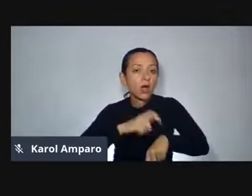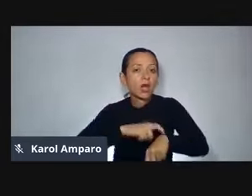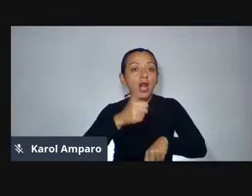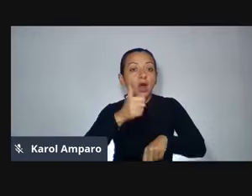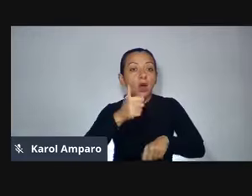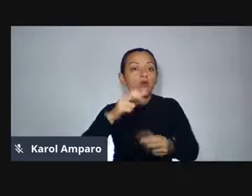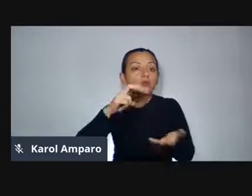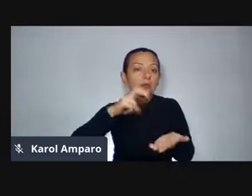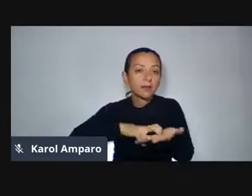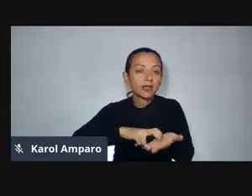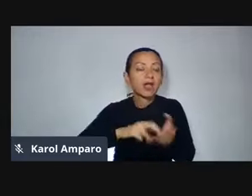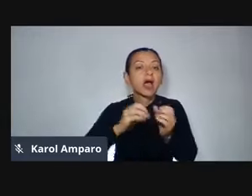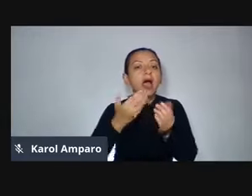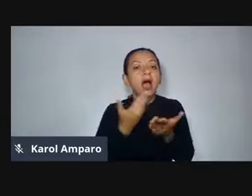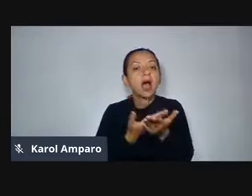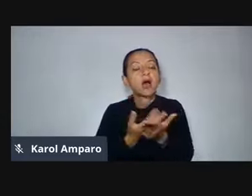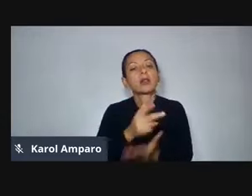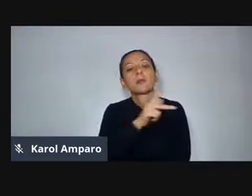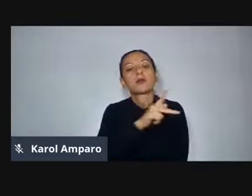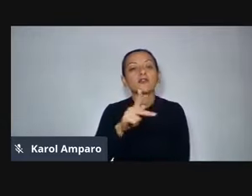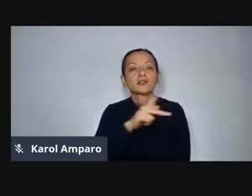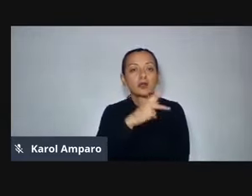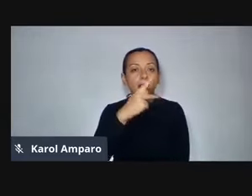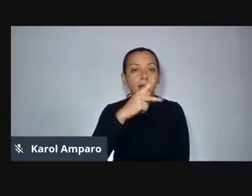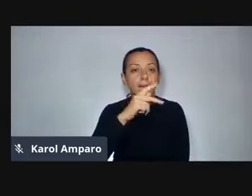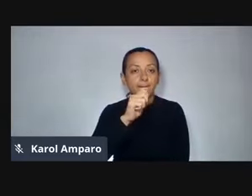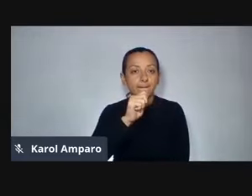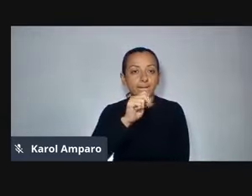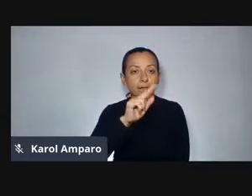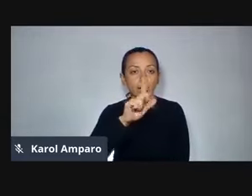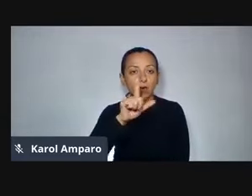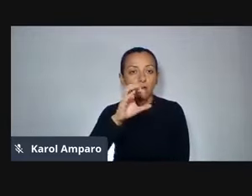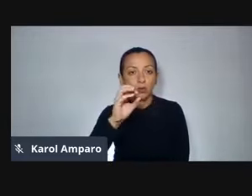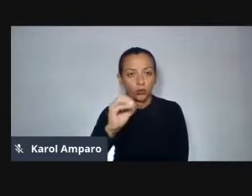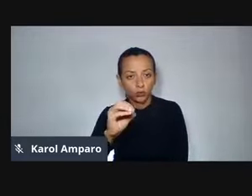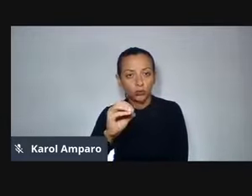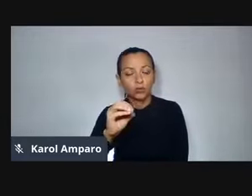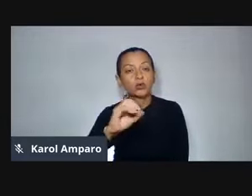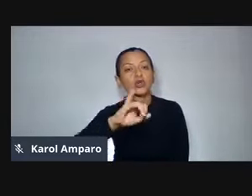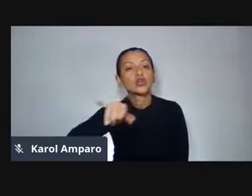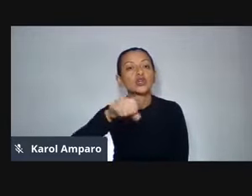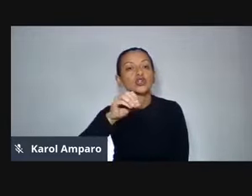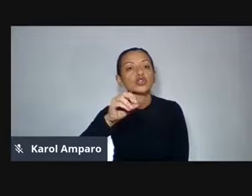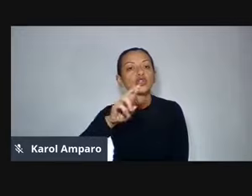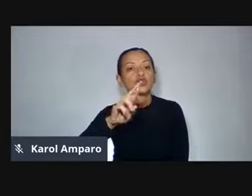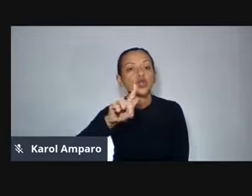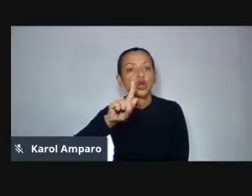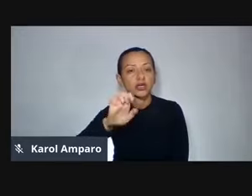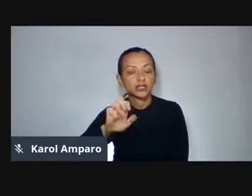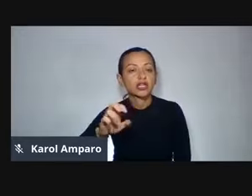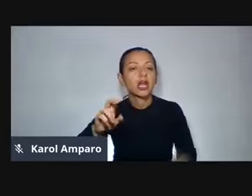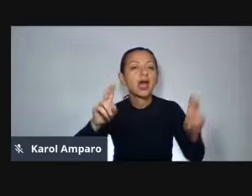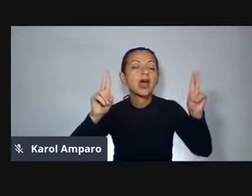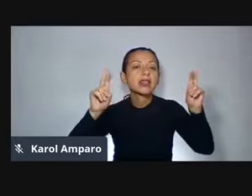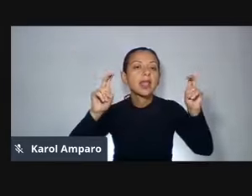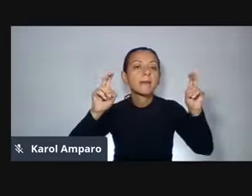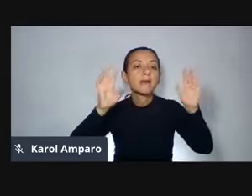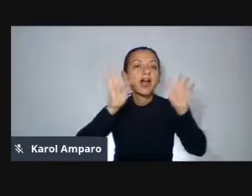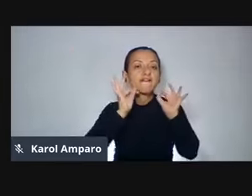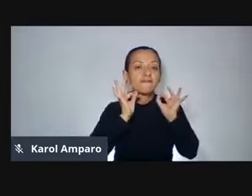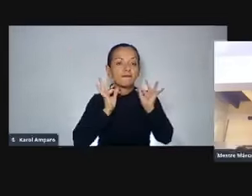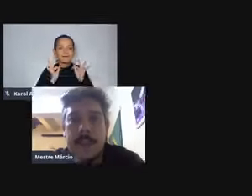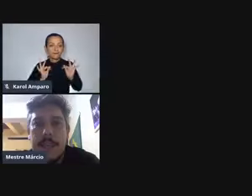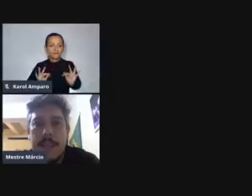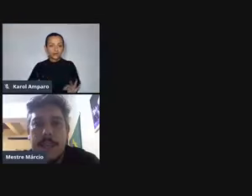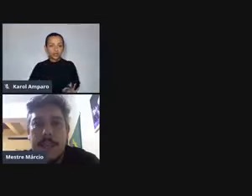Paulo Jorge. O mestre Paulo Jorge, ele vai falar de fisiologia da